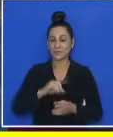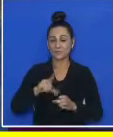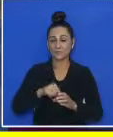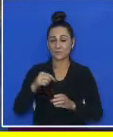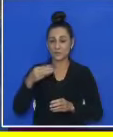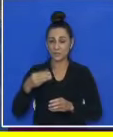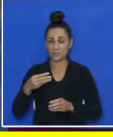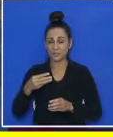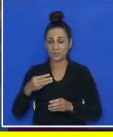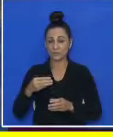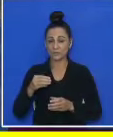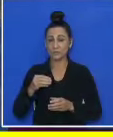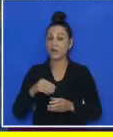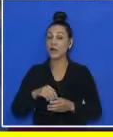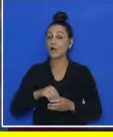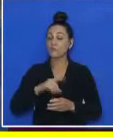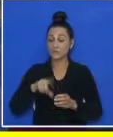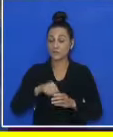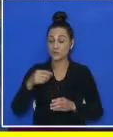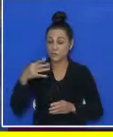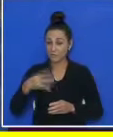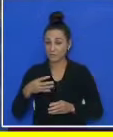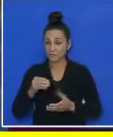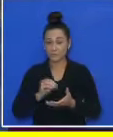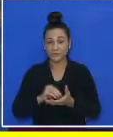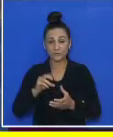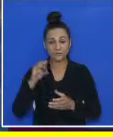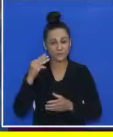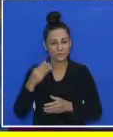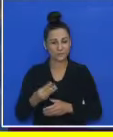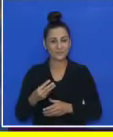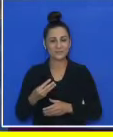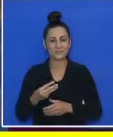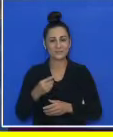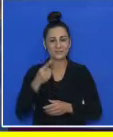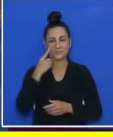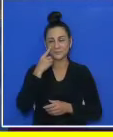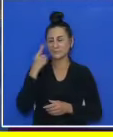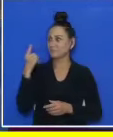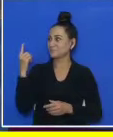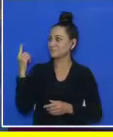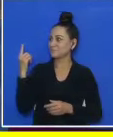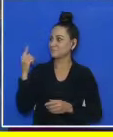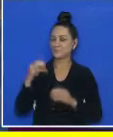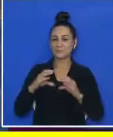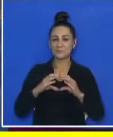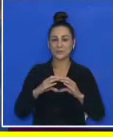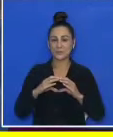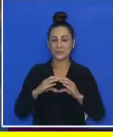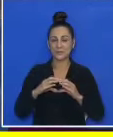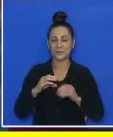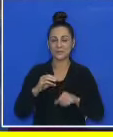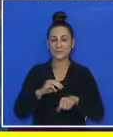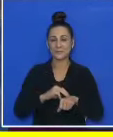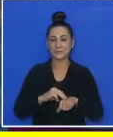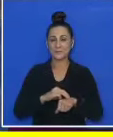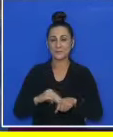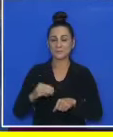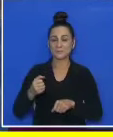Foram sorteados quatro números, faltam três. Mais uma bola na tela. Marrom 74.